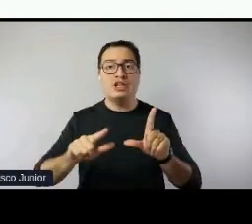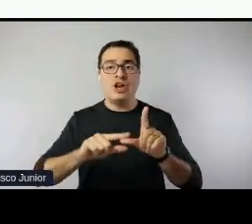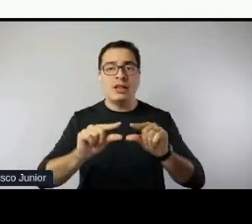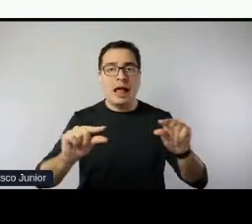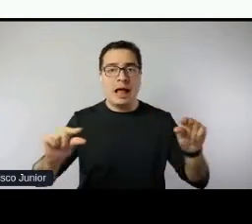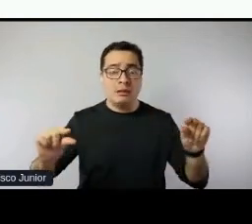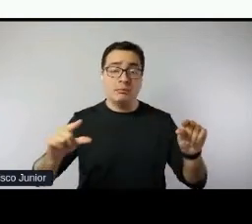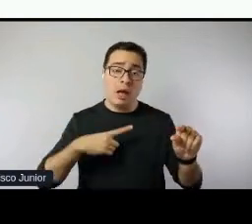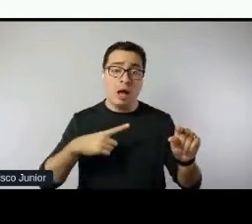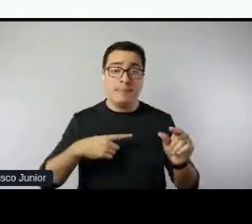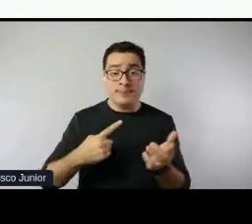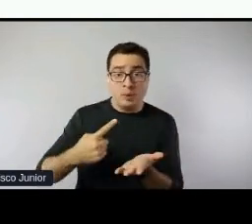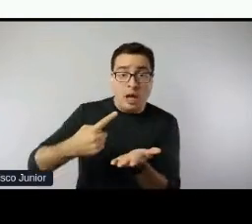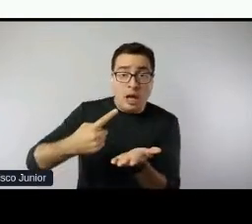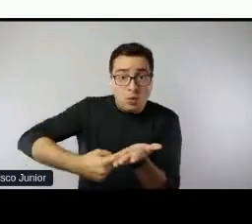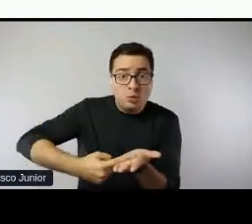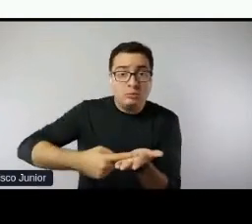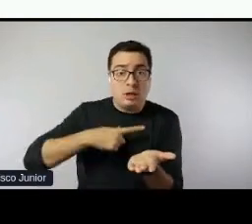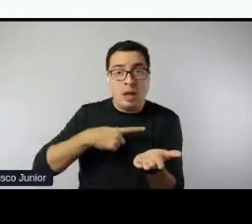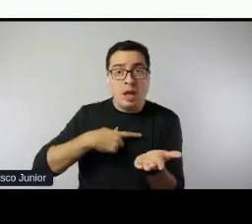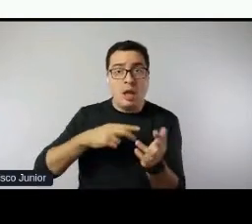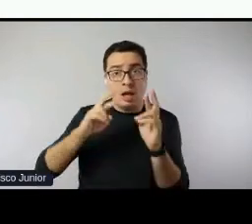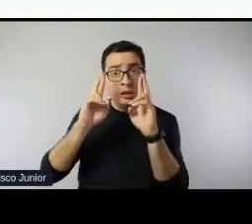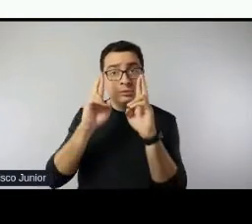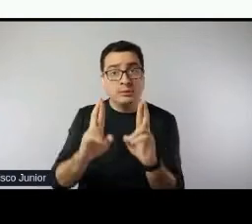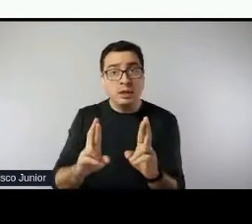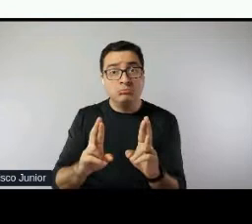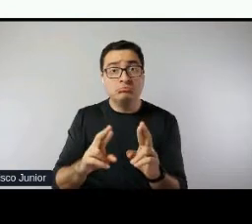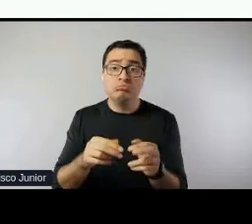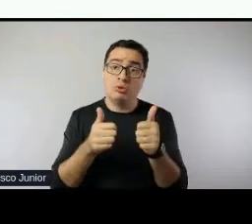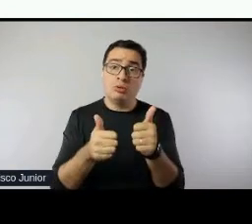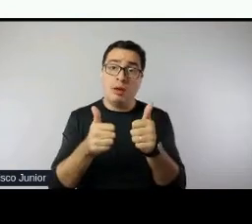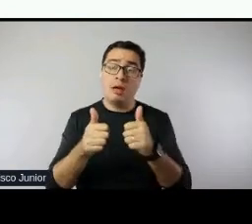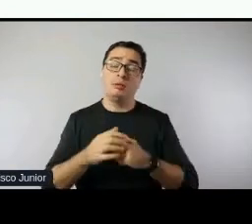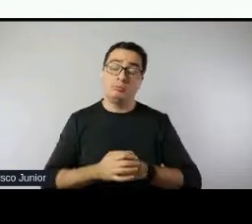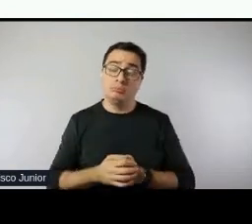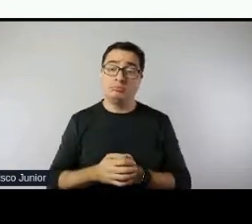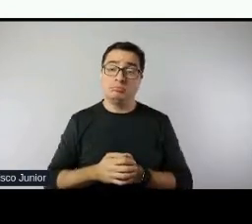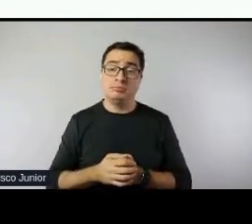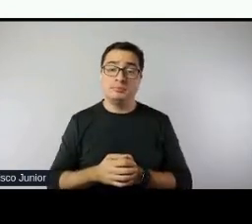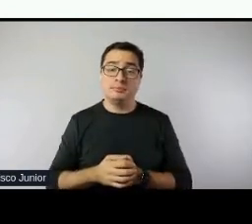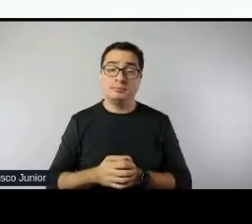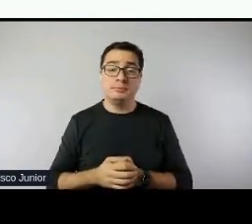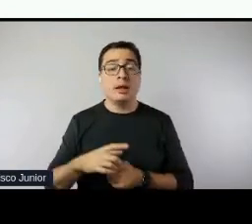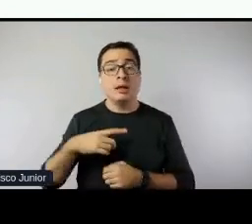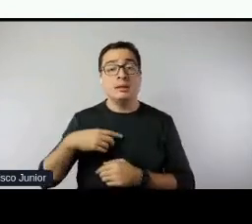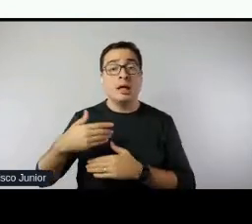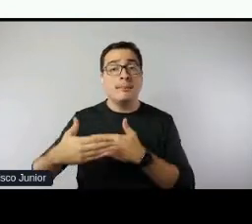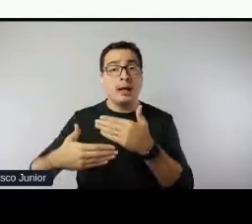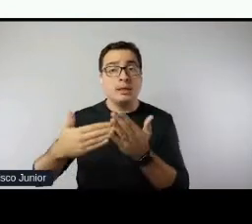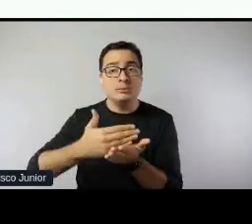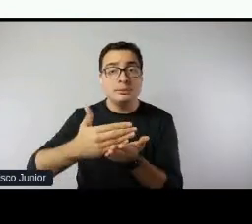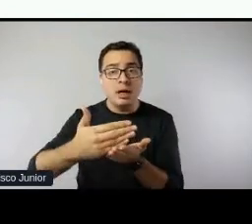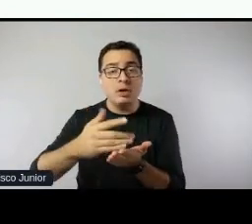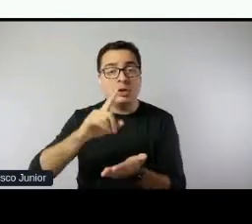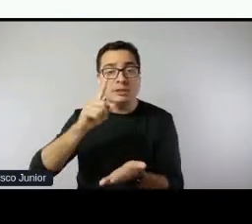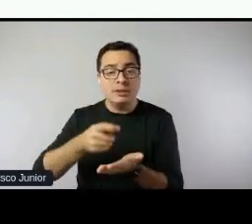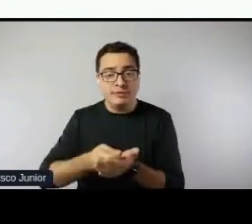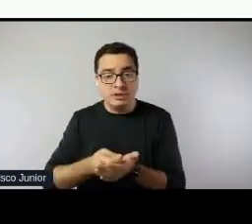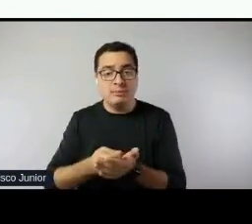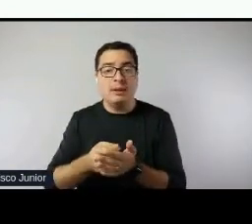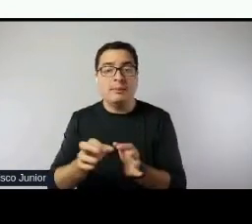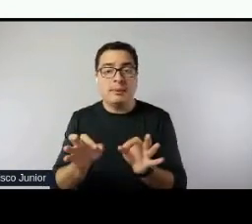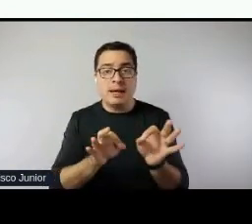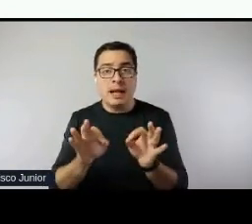acordos sendo respeitados, tem fluído bem, né? Então, esses são os passos iniciais que nós definimos para a construção desse